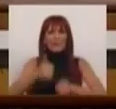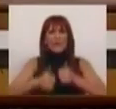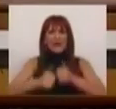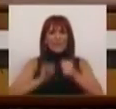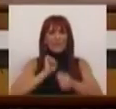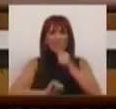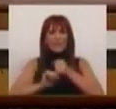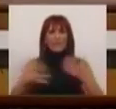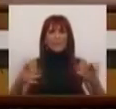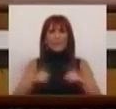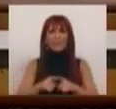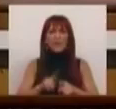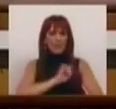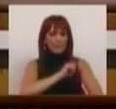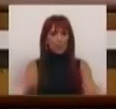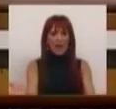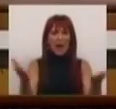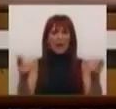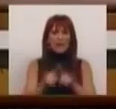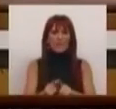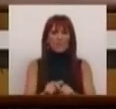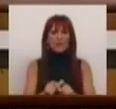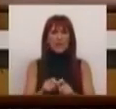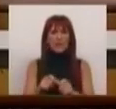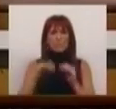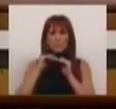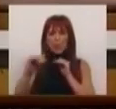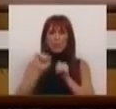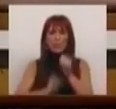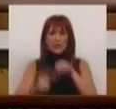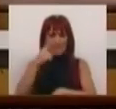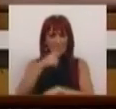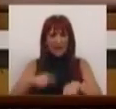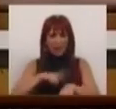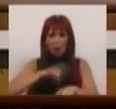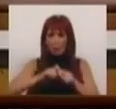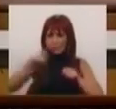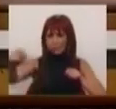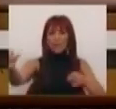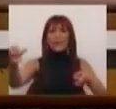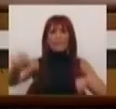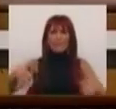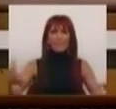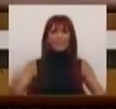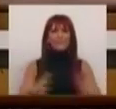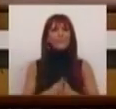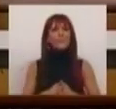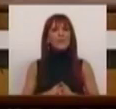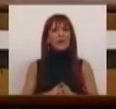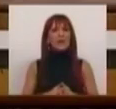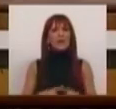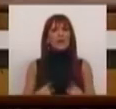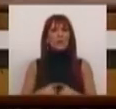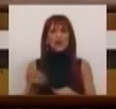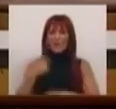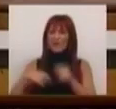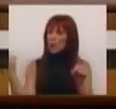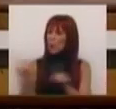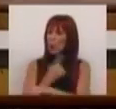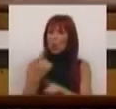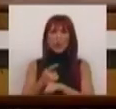competitividade e potencia a sua sustentabilidade a médio e longo prazo. A venda de